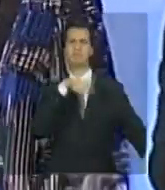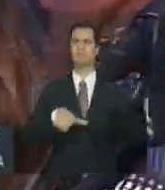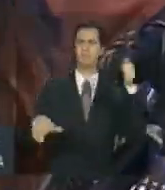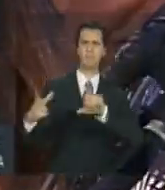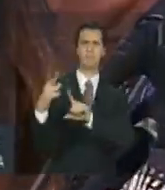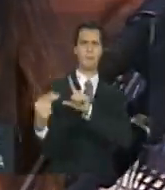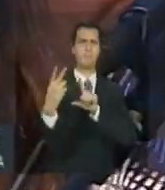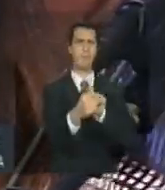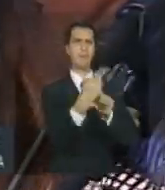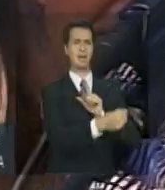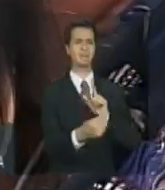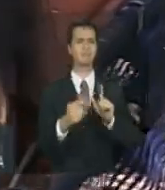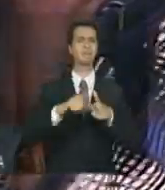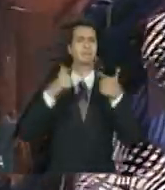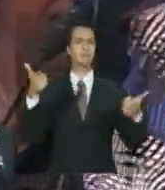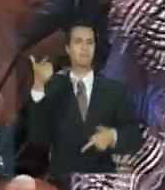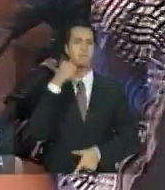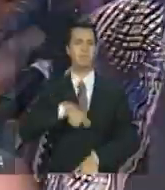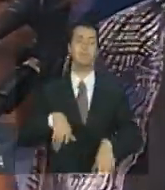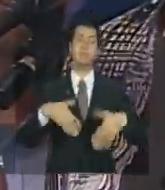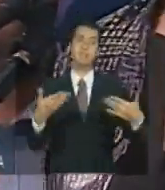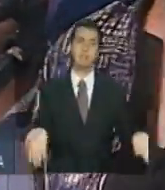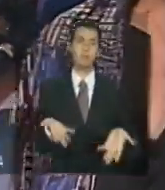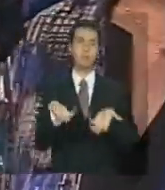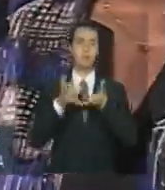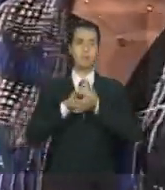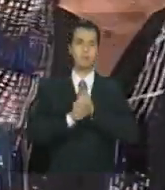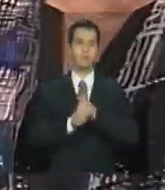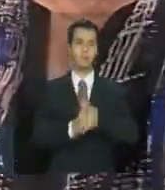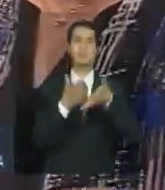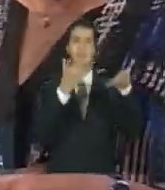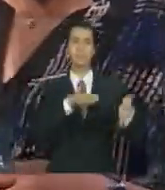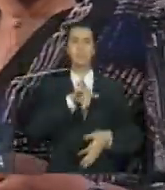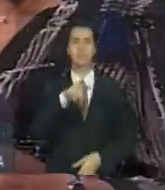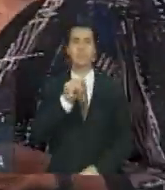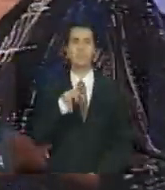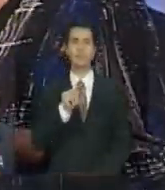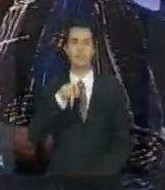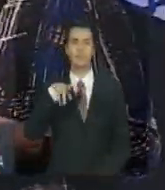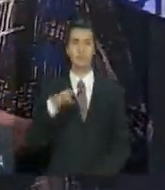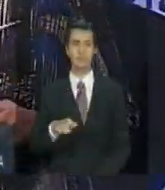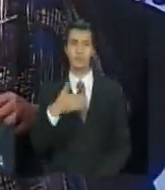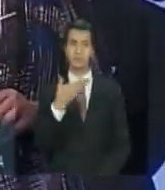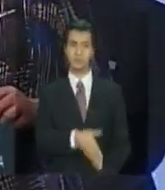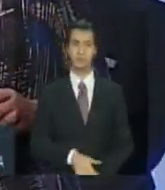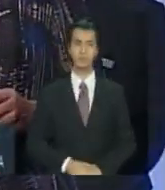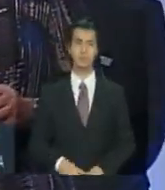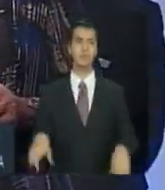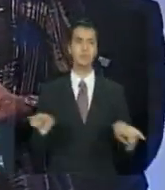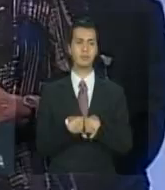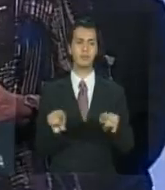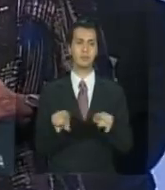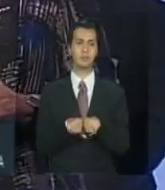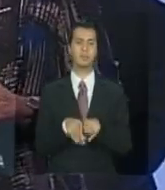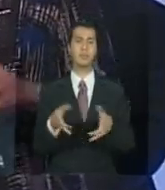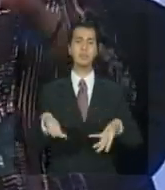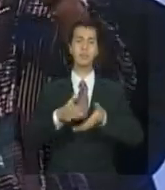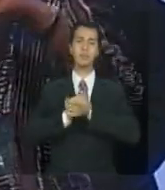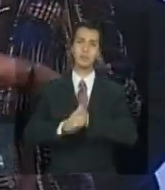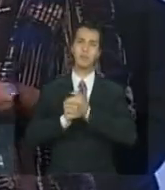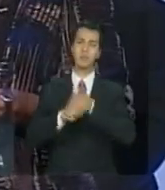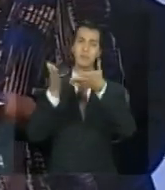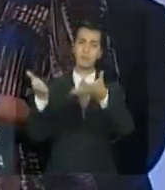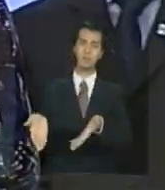que conquista. Então, queria homenagear a Jaqueline por isso. Também queria homenagear os nossos